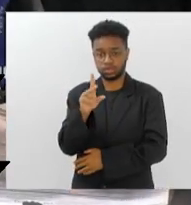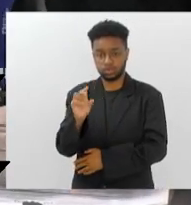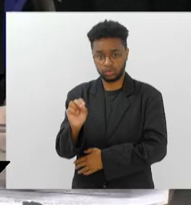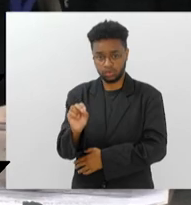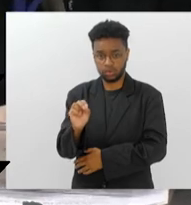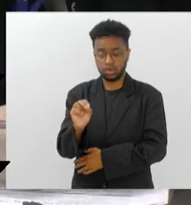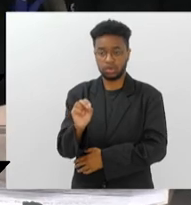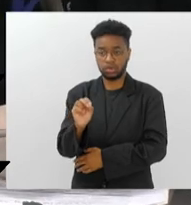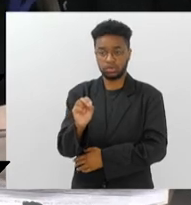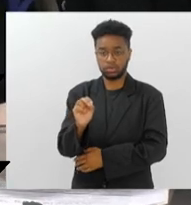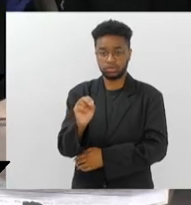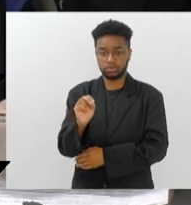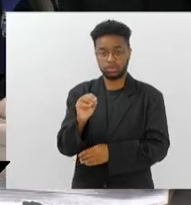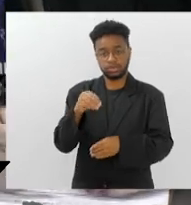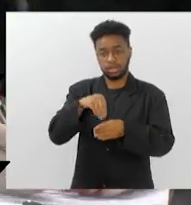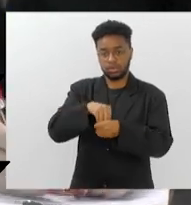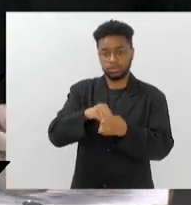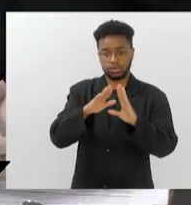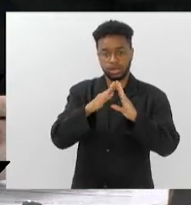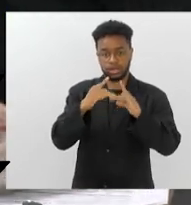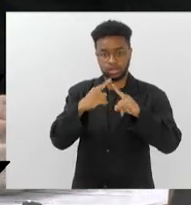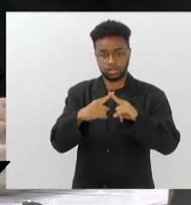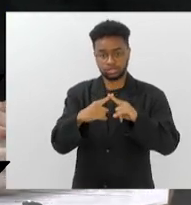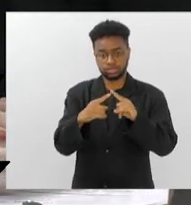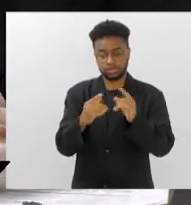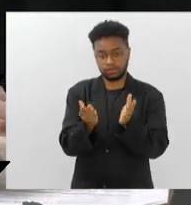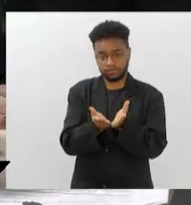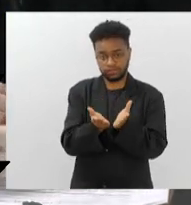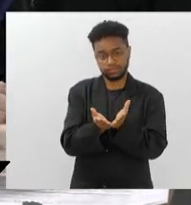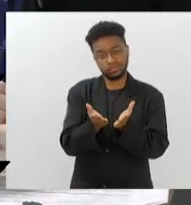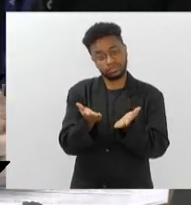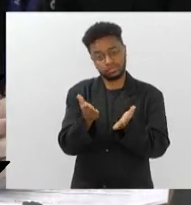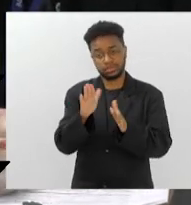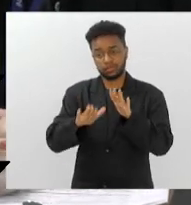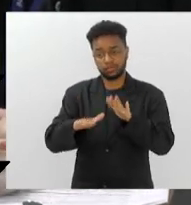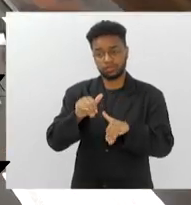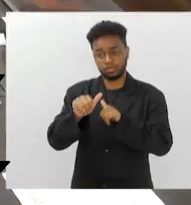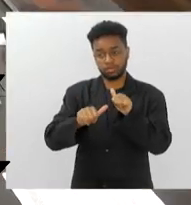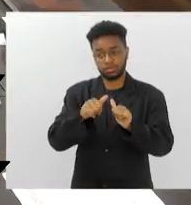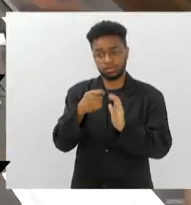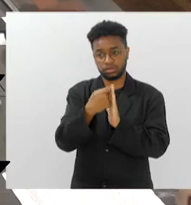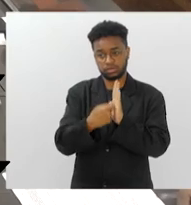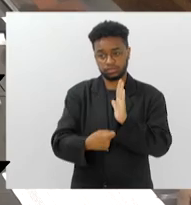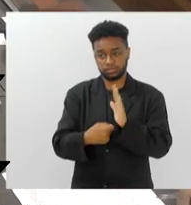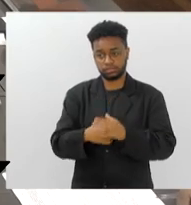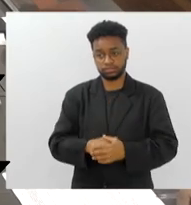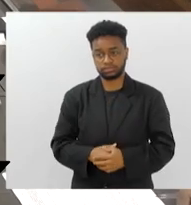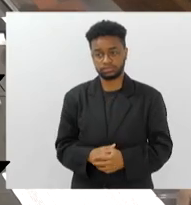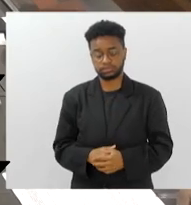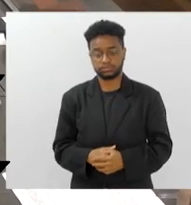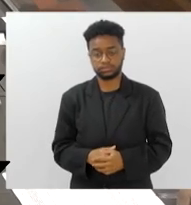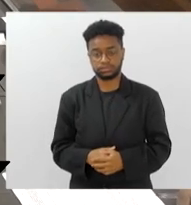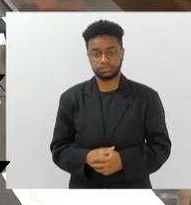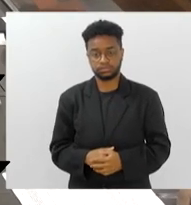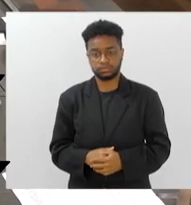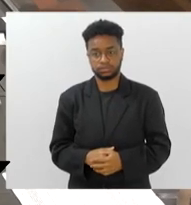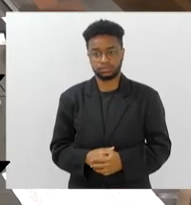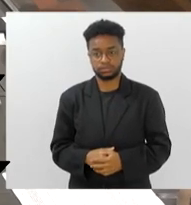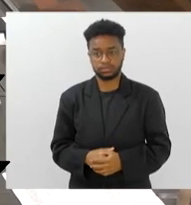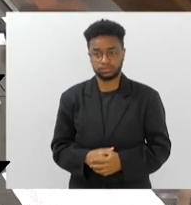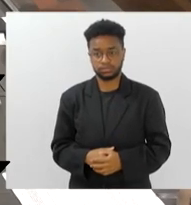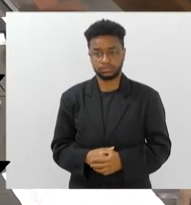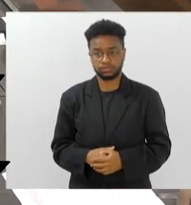pregadora no caso da do evangelho que mudar Enda tá no artigo artigo primeiro quer colar ajustar